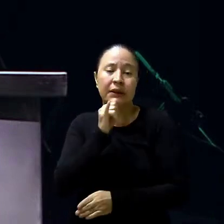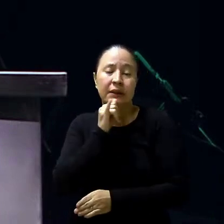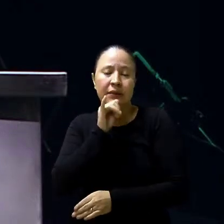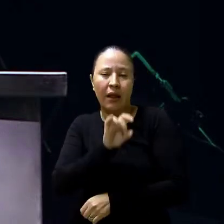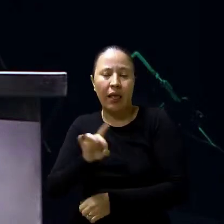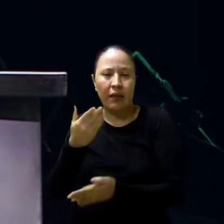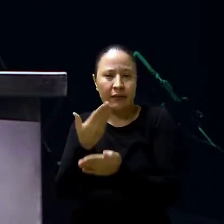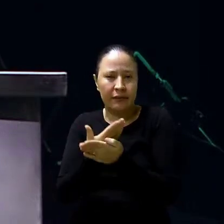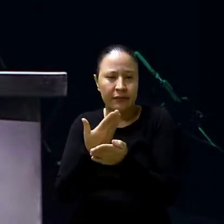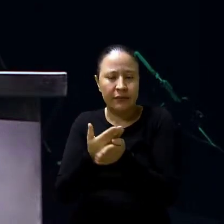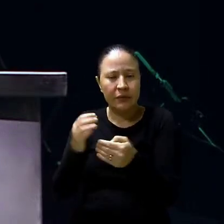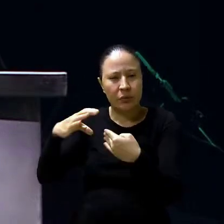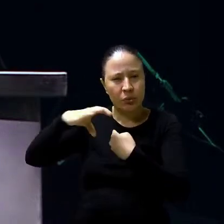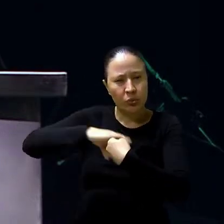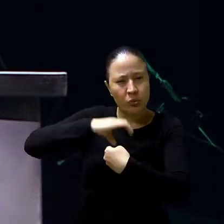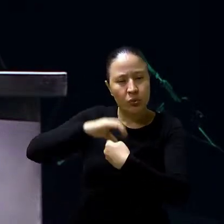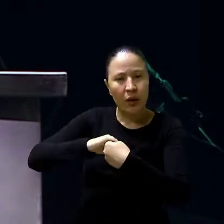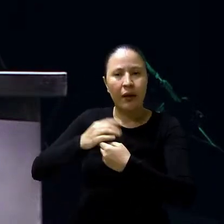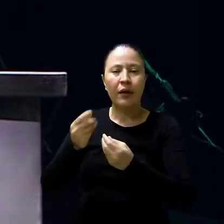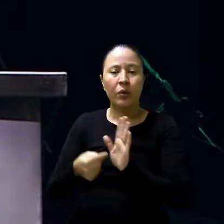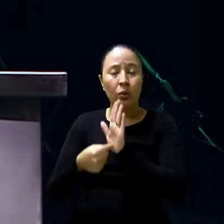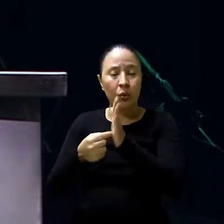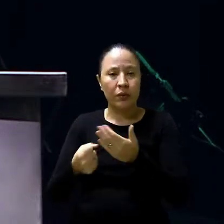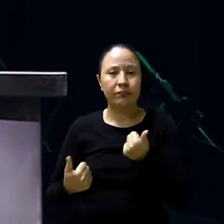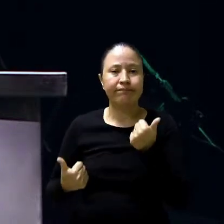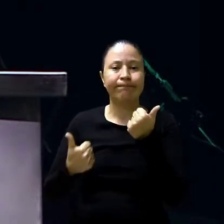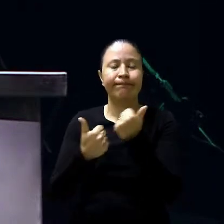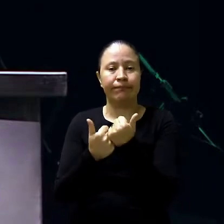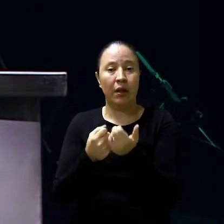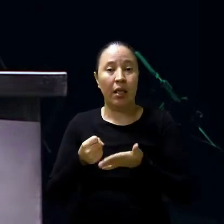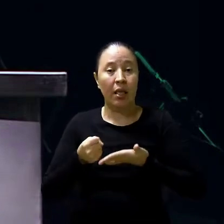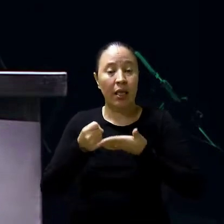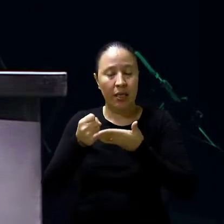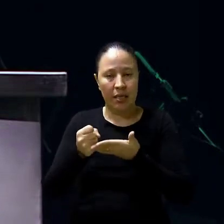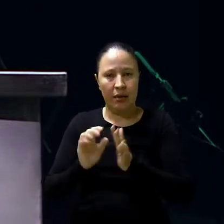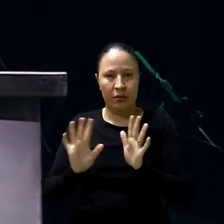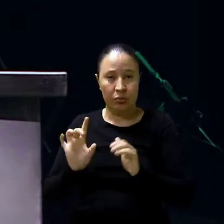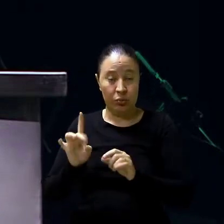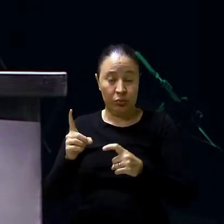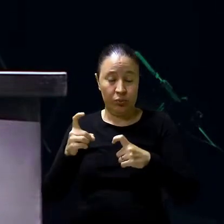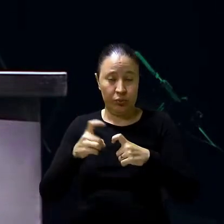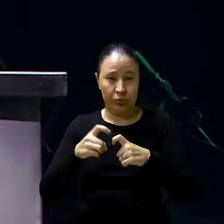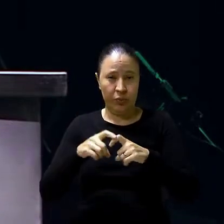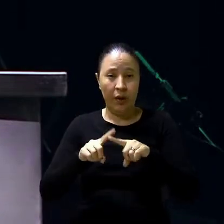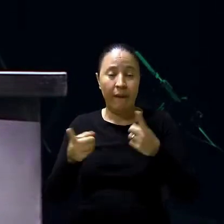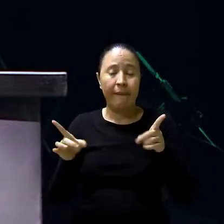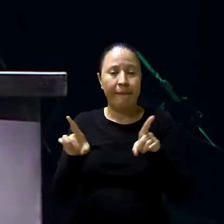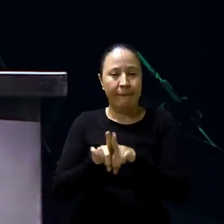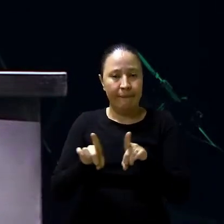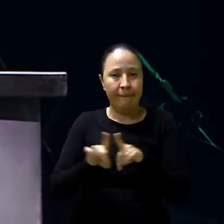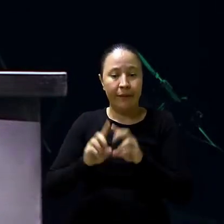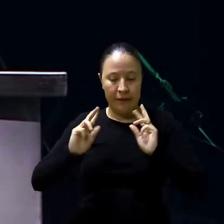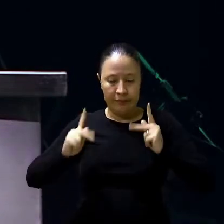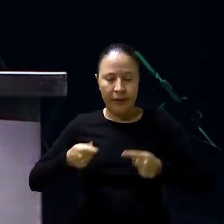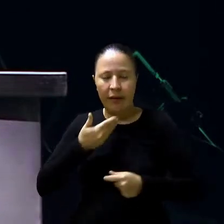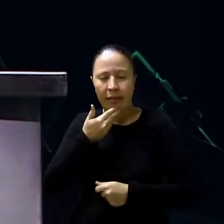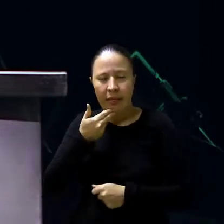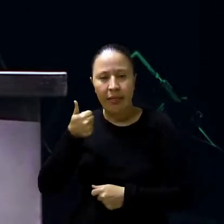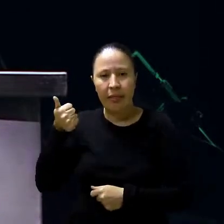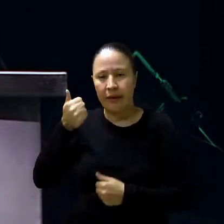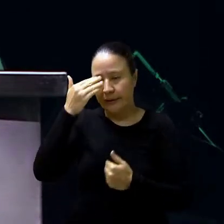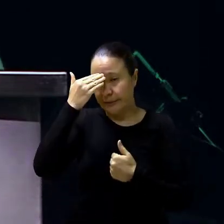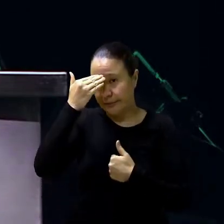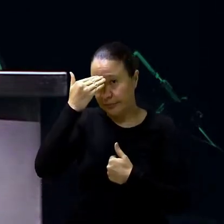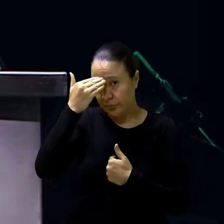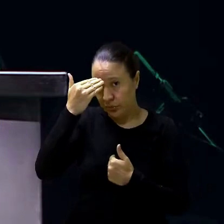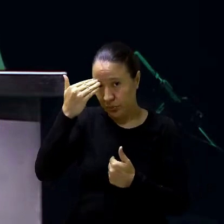cada conselho, cada gesto de apoio contribuiu para nos tornarmos não apenas médicos, mas também seres humanos melhores. Muito